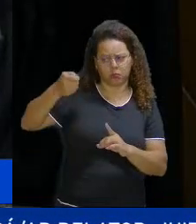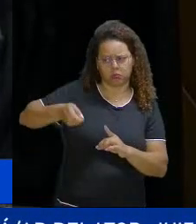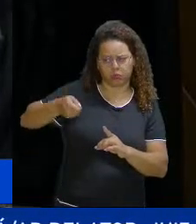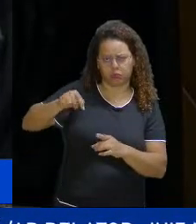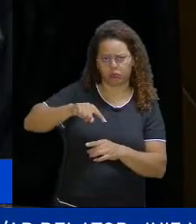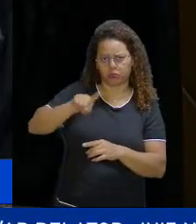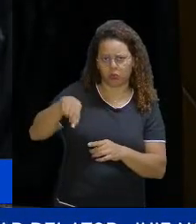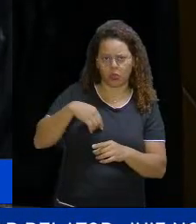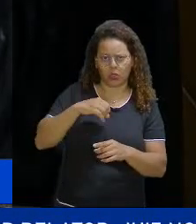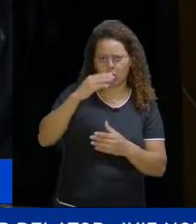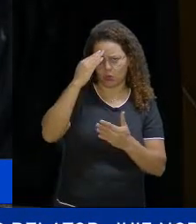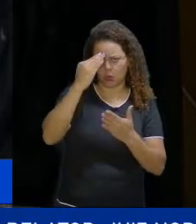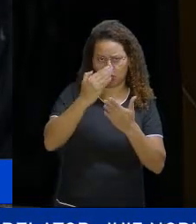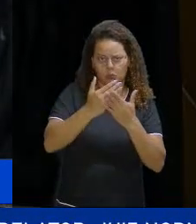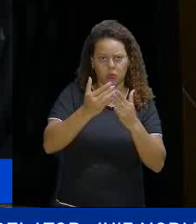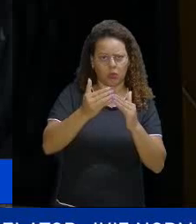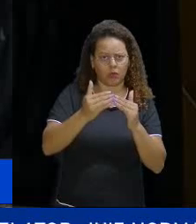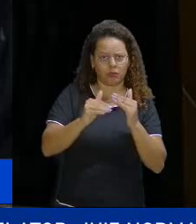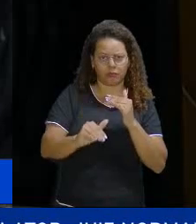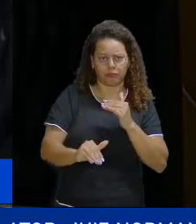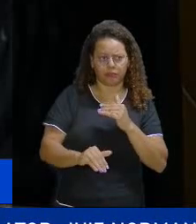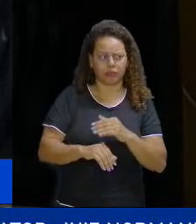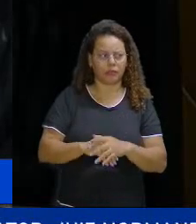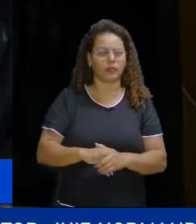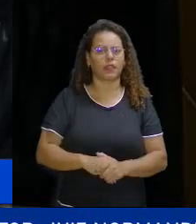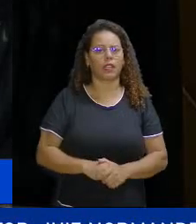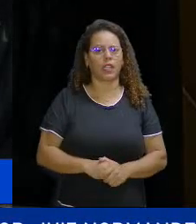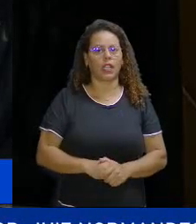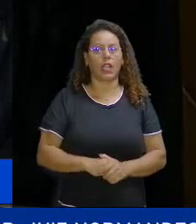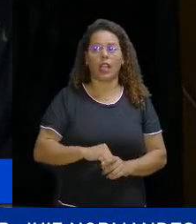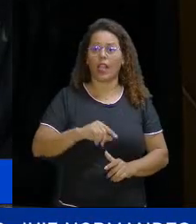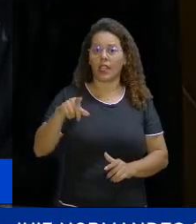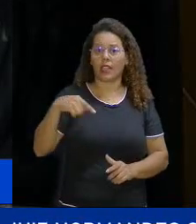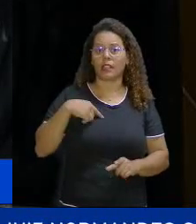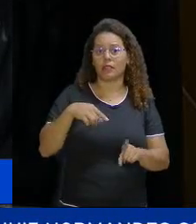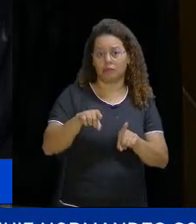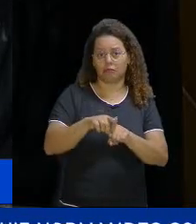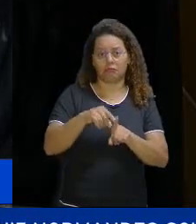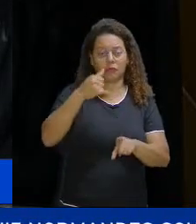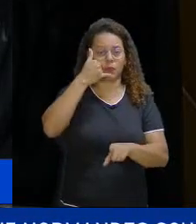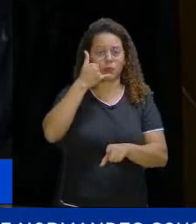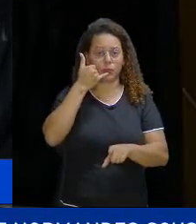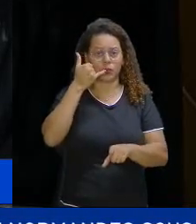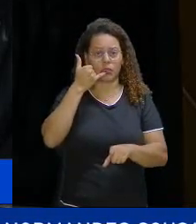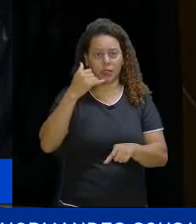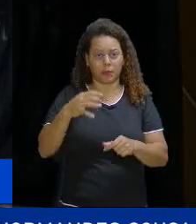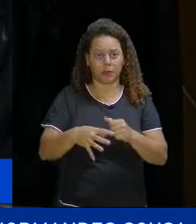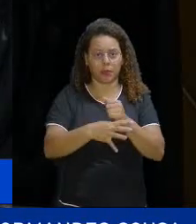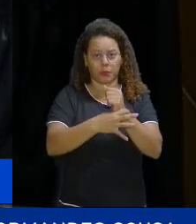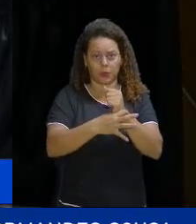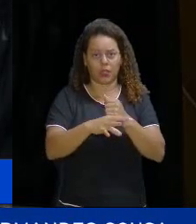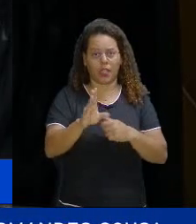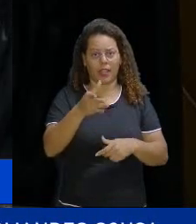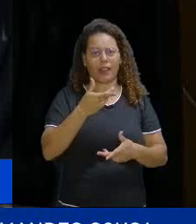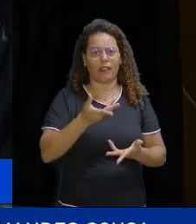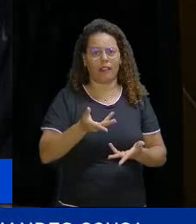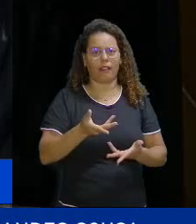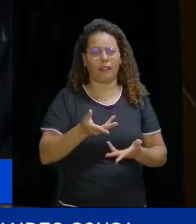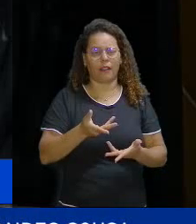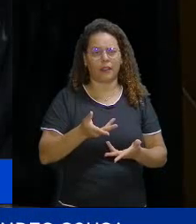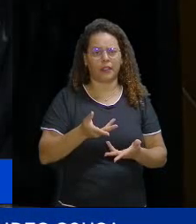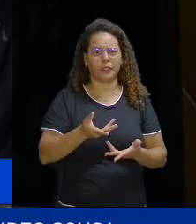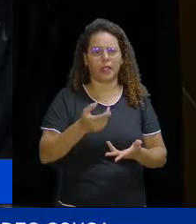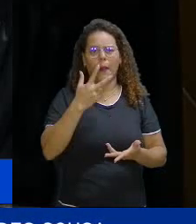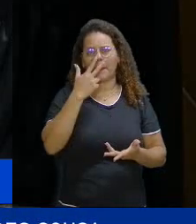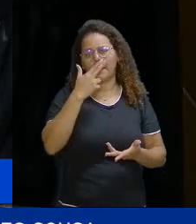em caso de descumprimento. Pugnaram pela apreensão do celular do secretário de Comunicação, pois haveria indícios